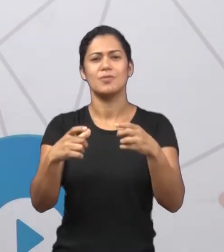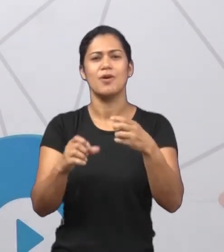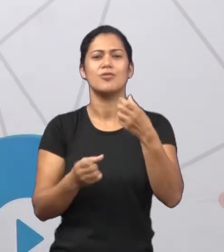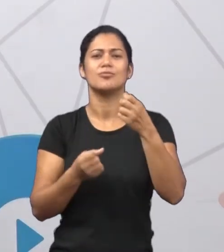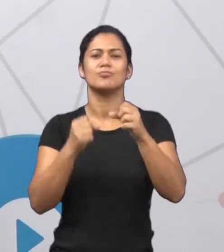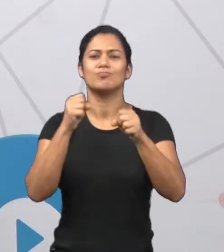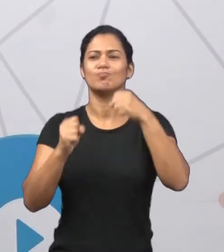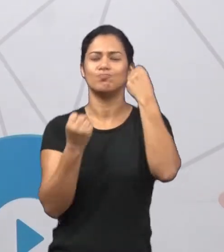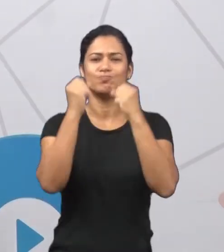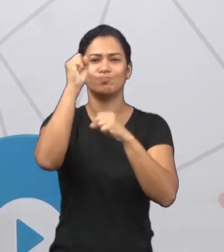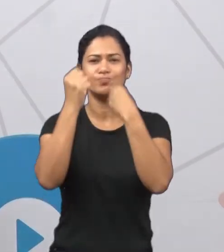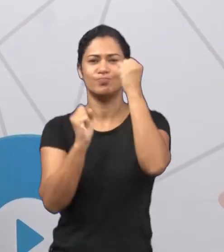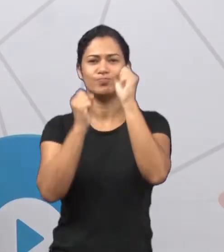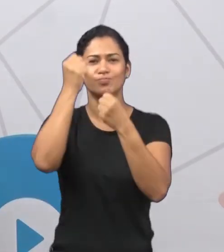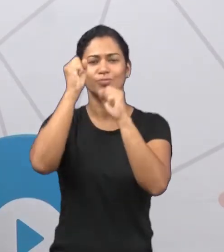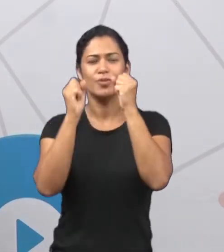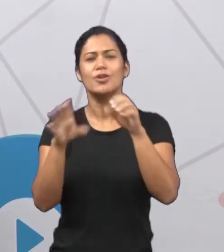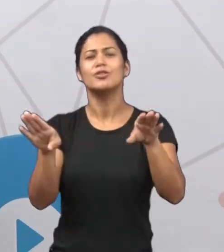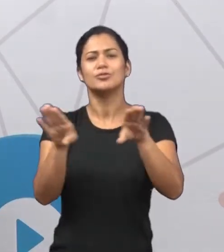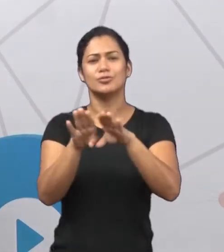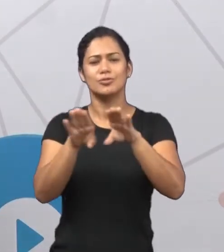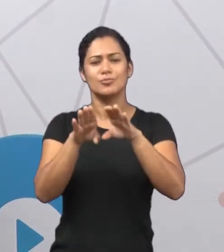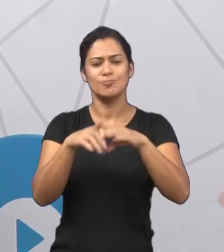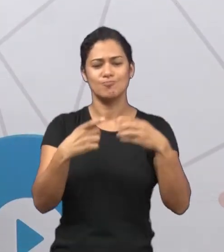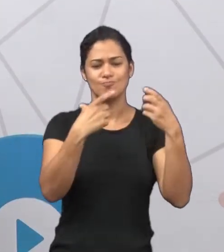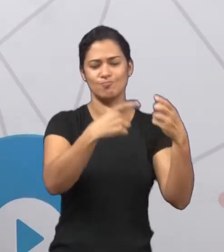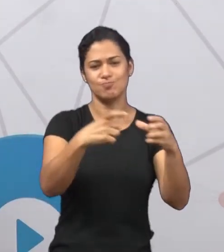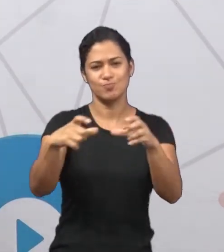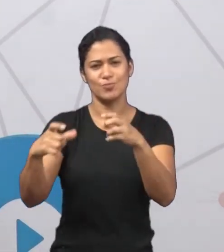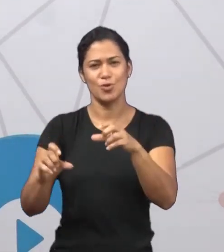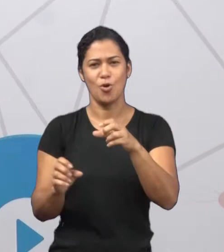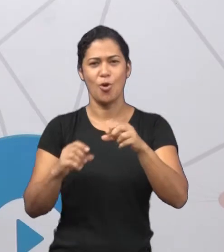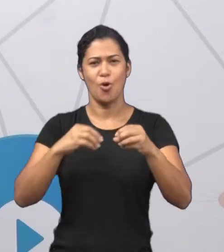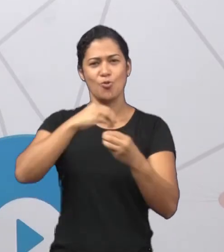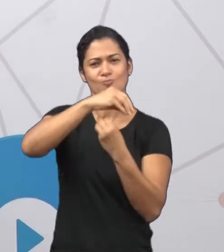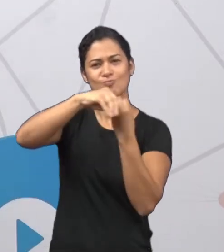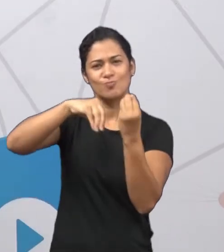mistos. Residencial é aquele que tem